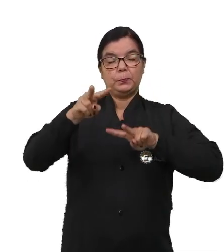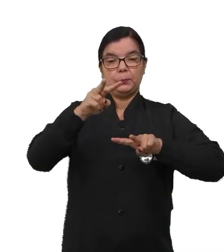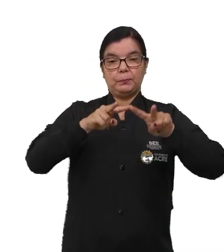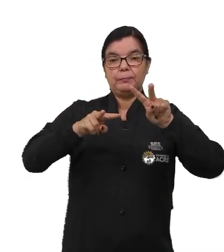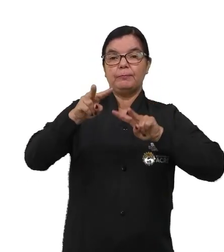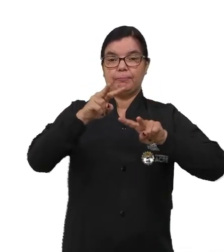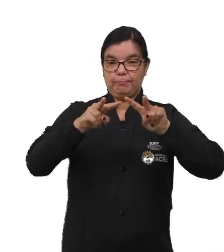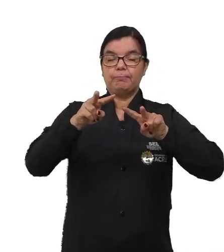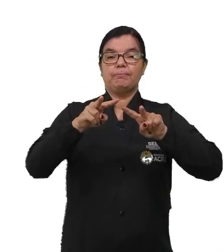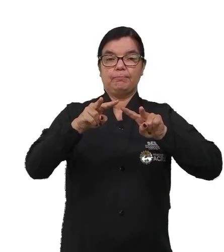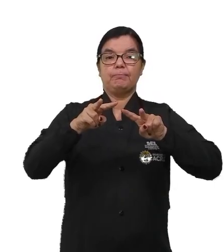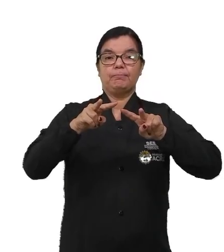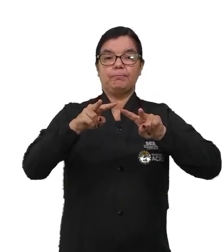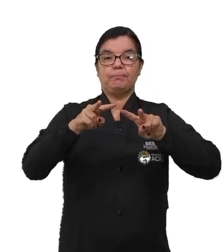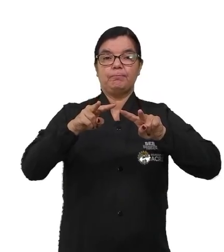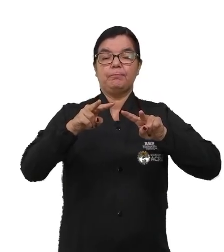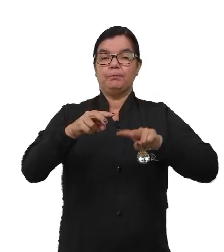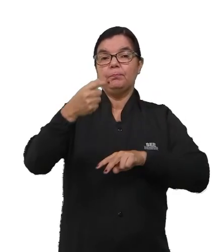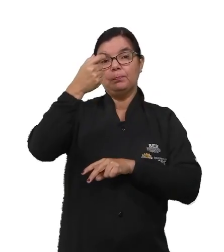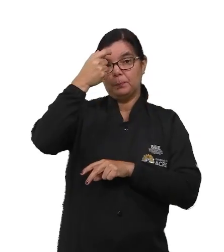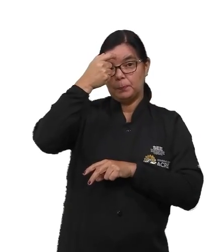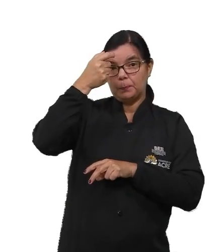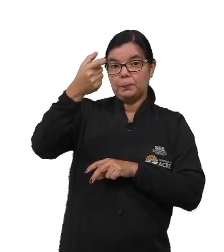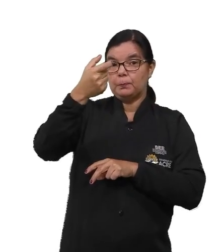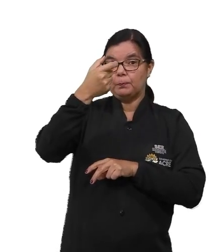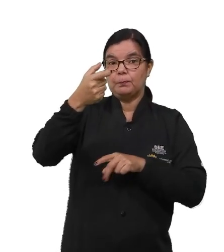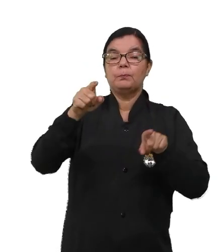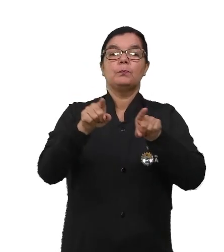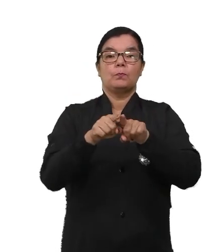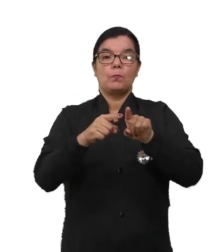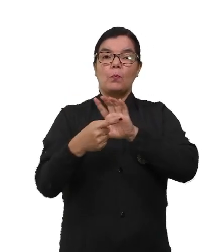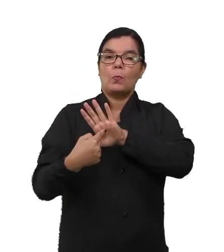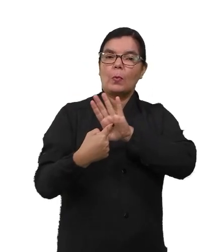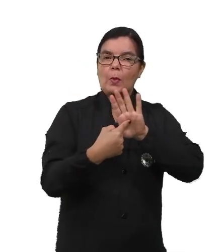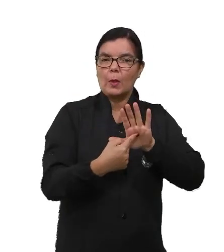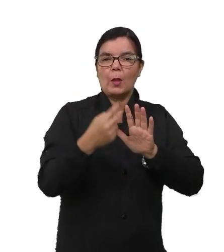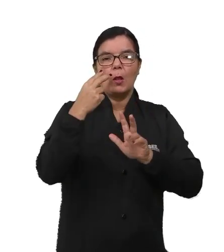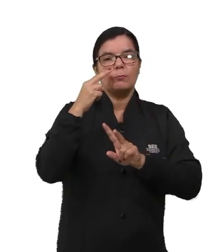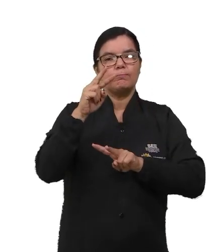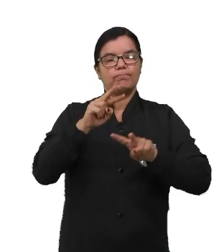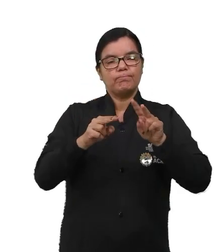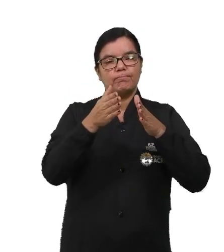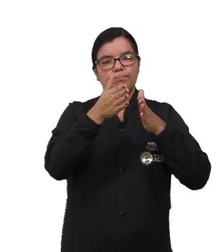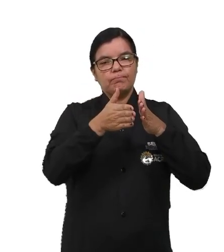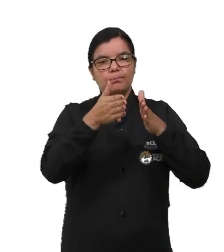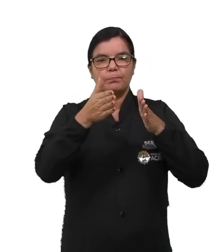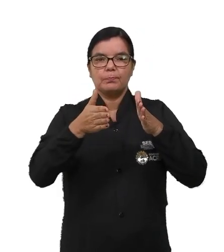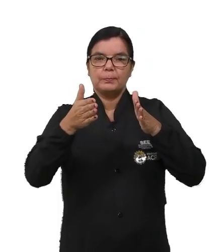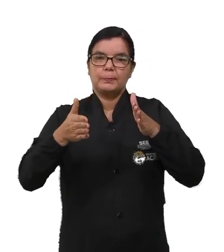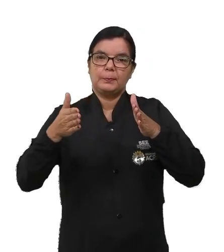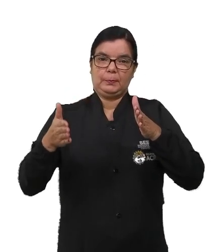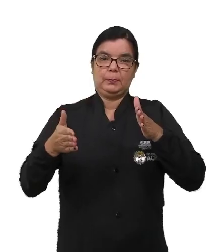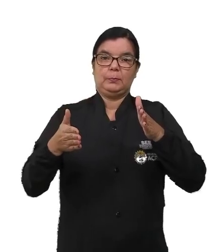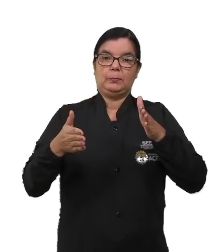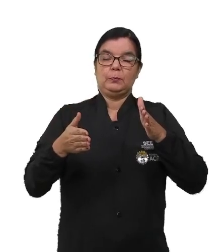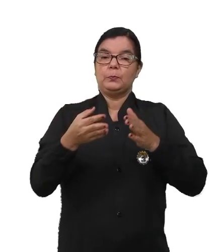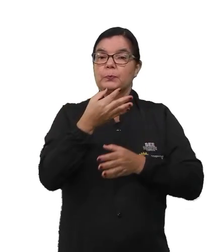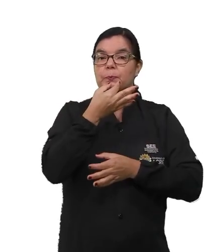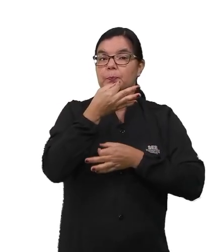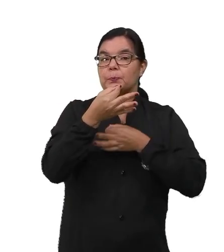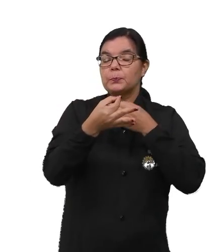predomina o visível sobre o inteligível, ocasionando uma visão